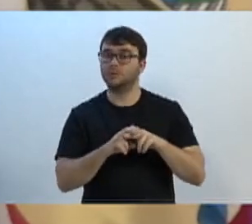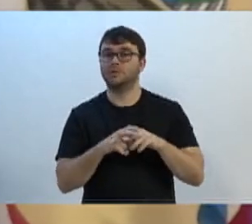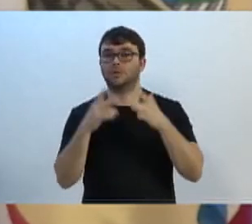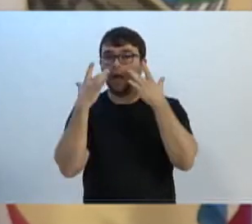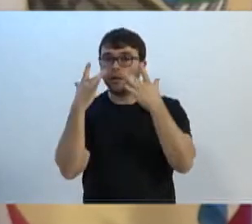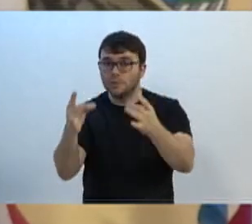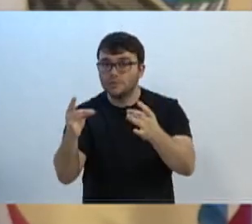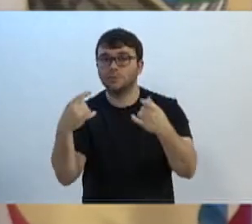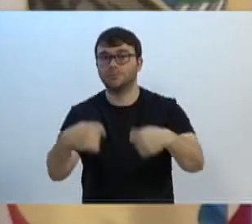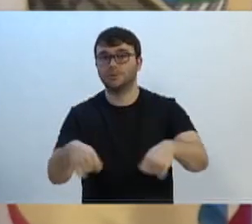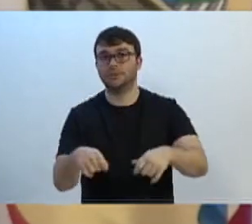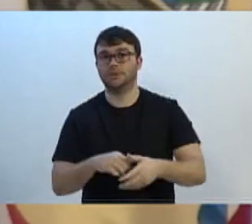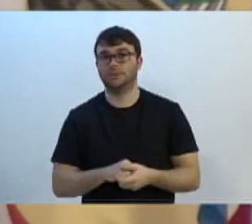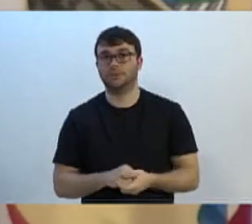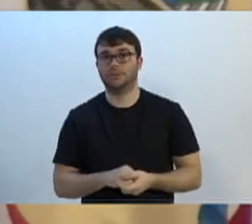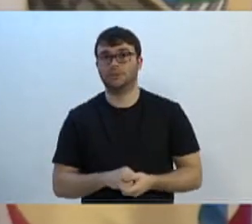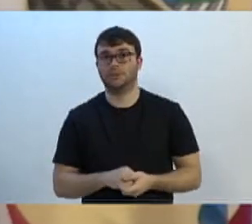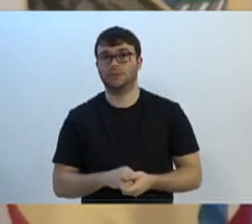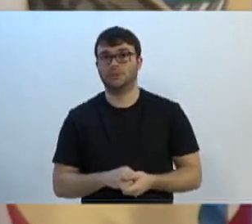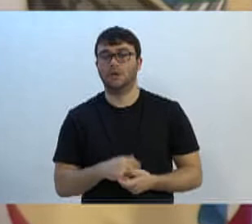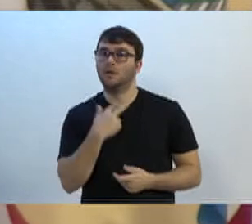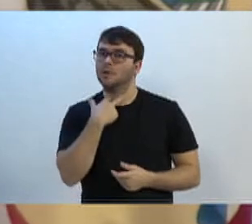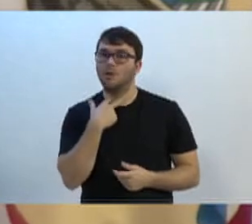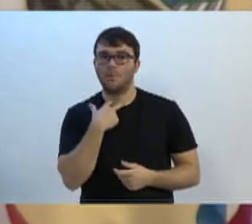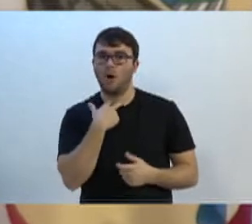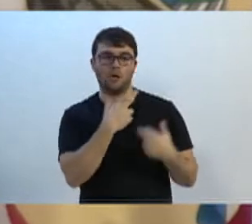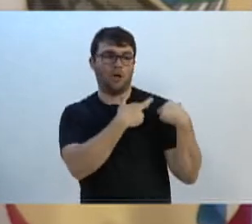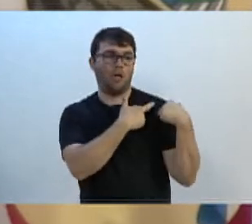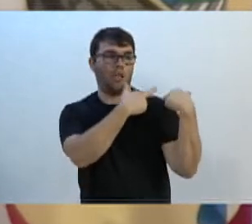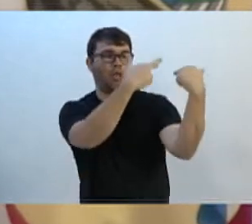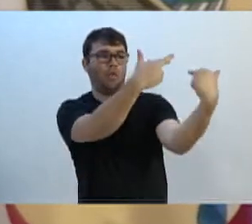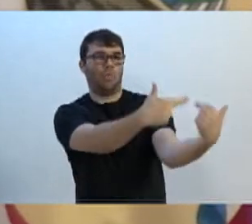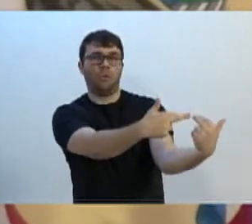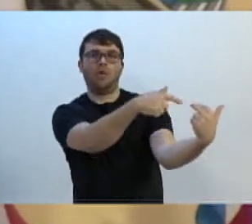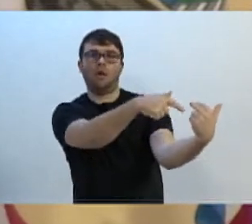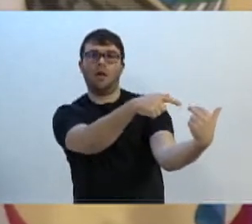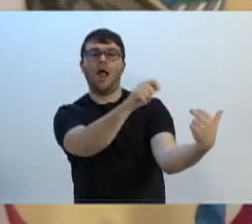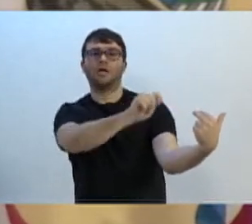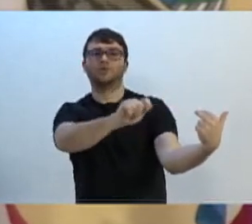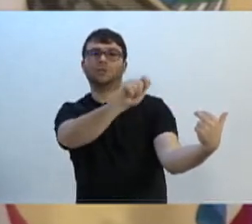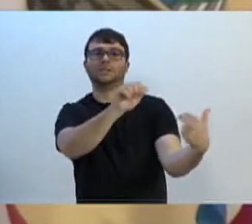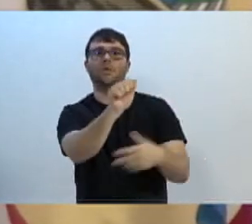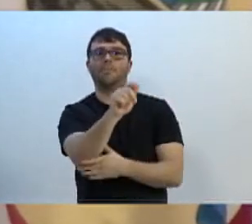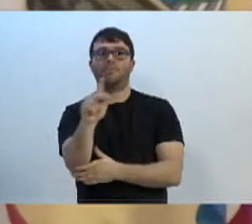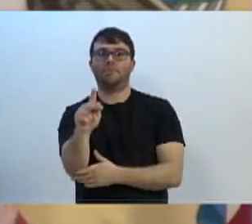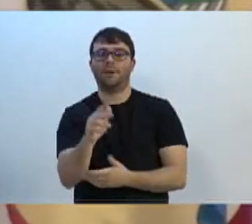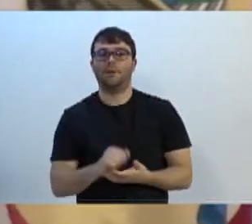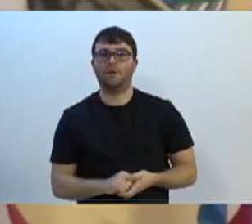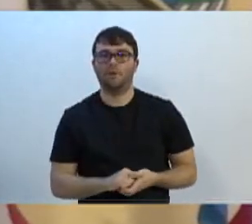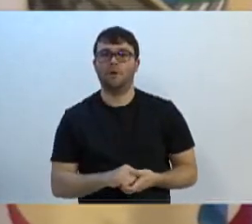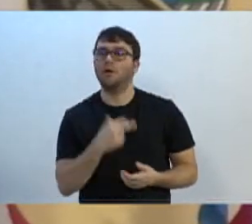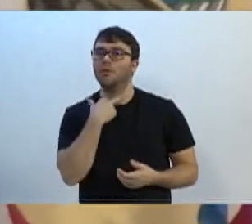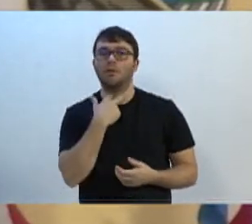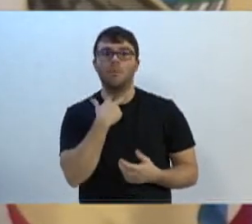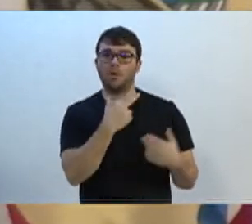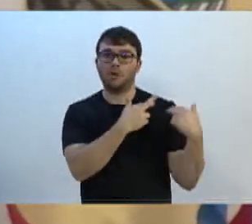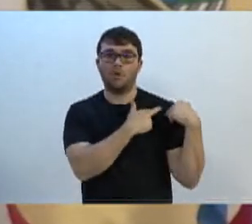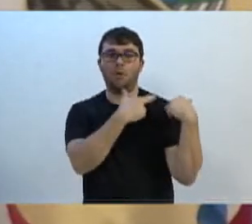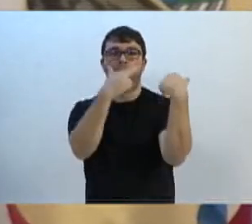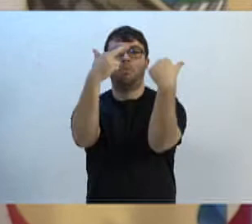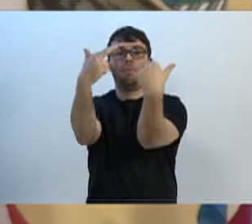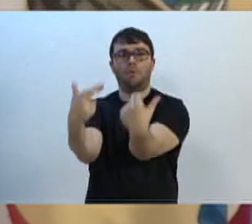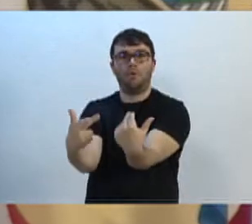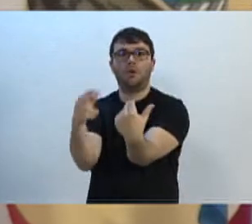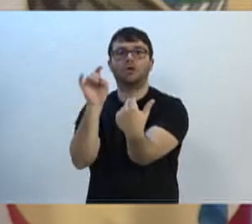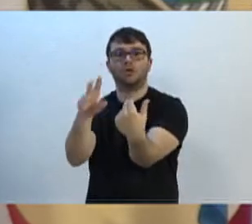não podemos deixar em momento nenhuma responsabilidade sobre a Associação das apps não podemos em momento algum deixar a responsabilidade